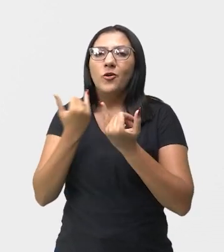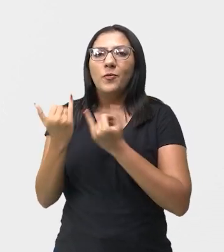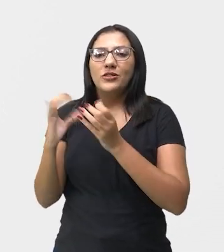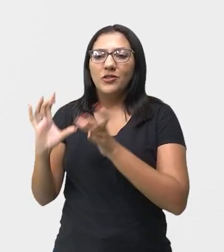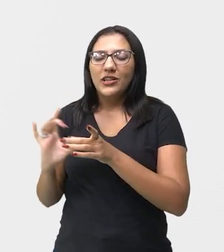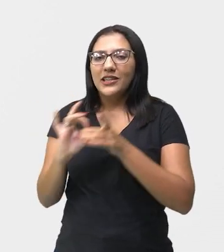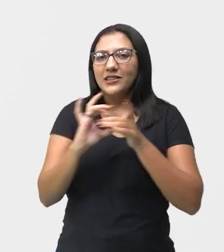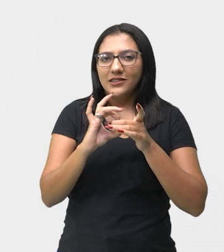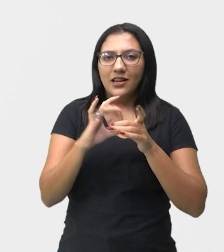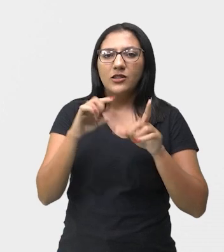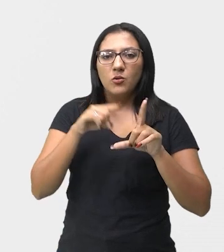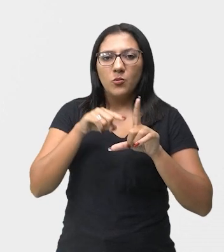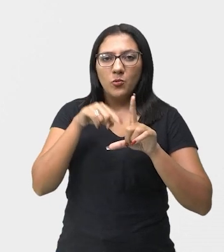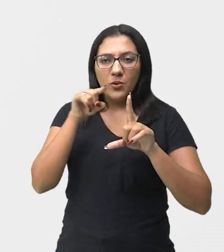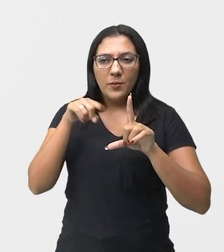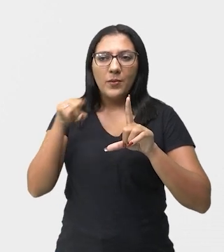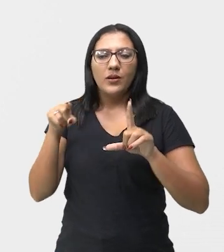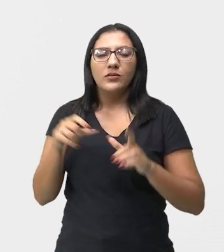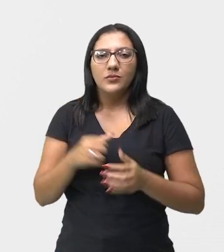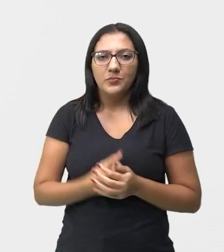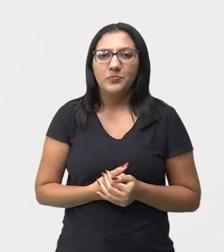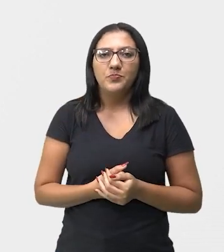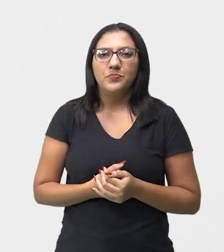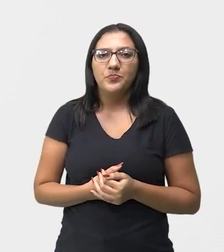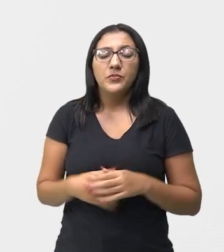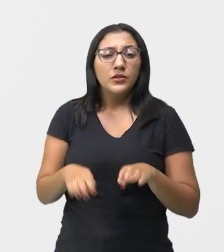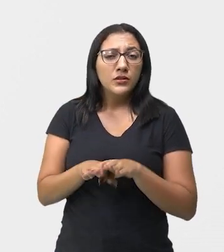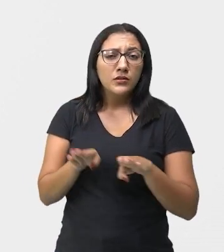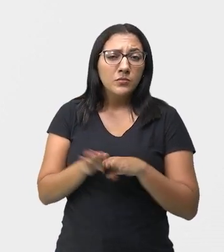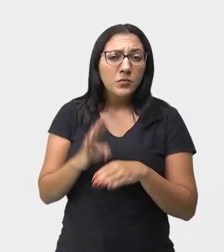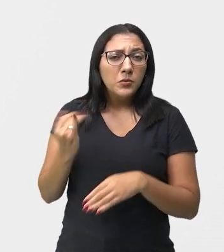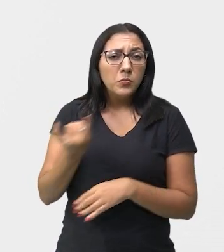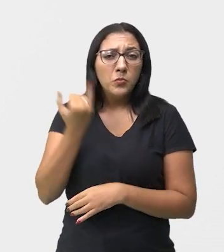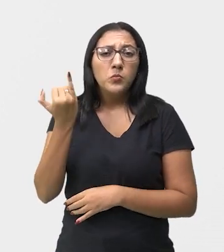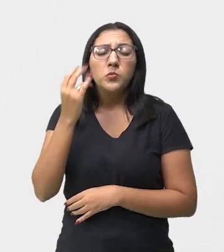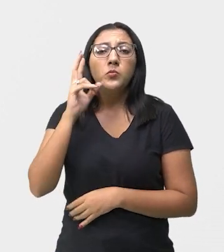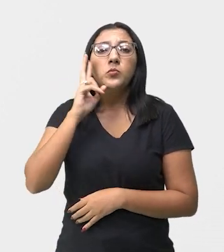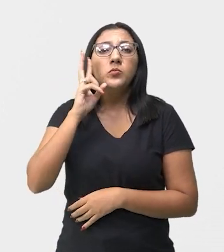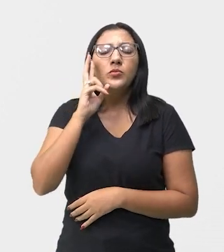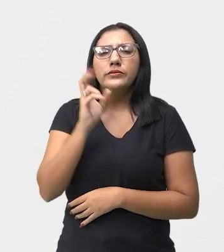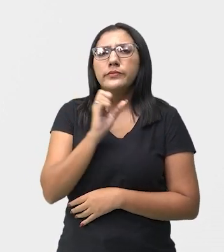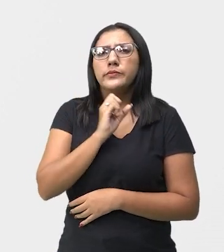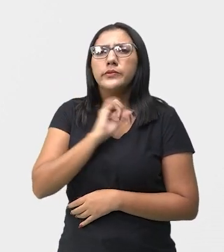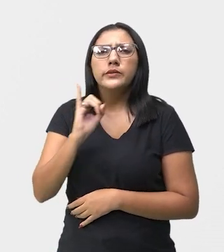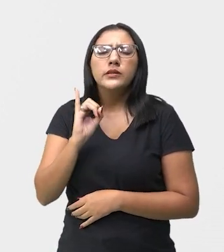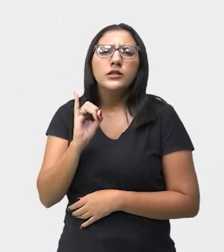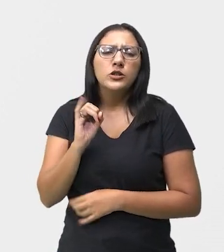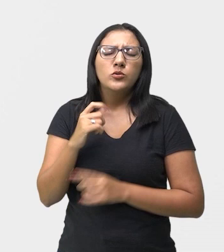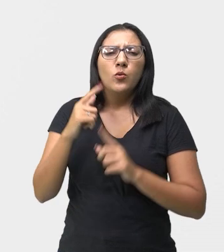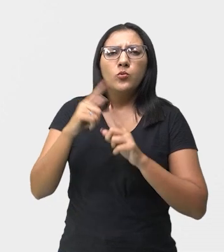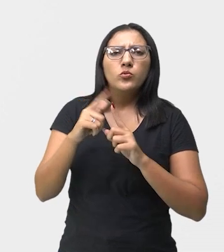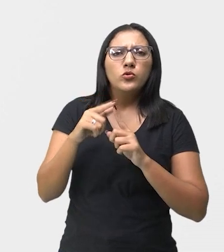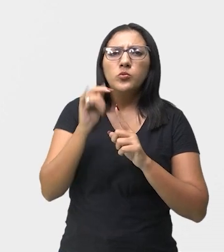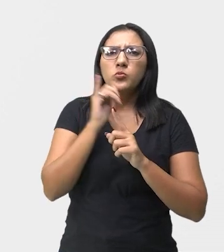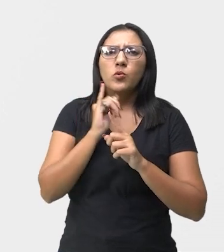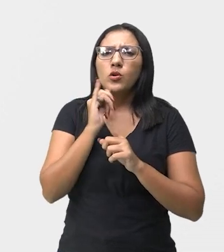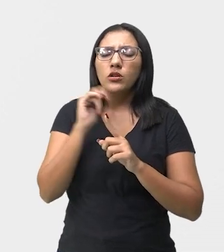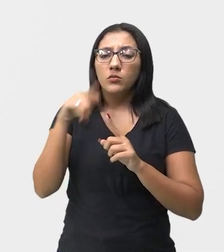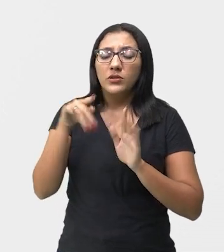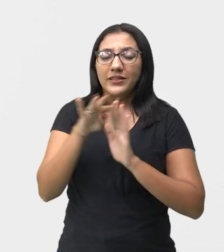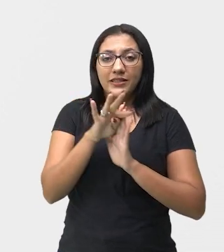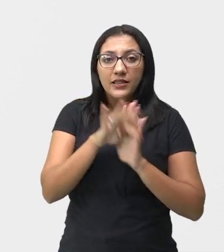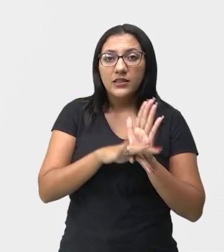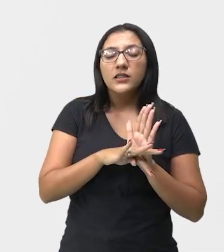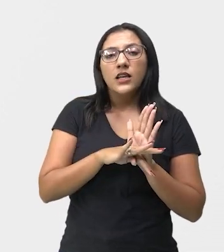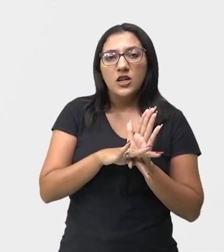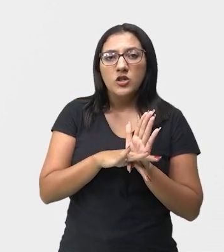vai analisar, tá bom? E é importante também salientar para vocês que se uma das camadas desse tipo de